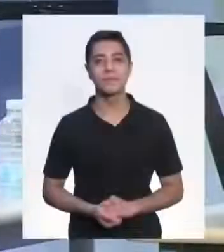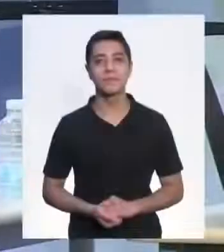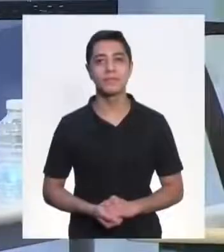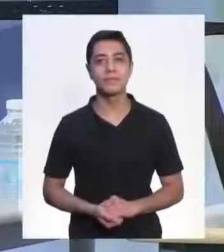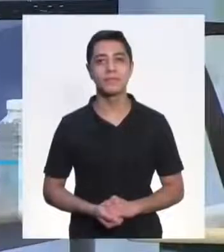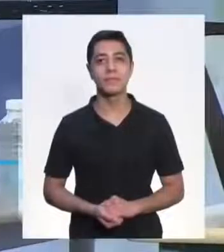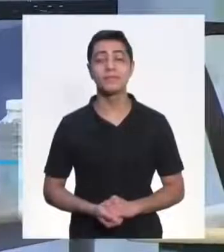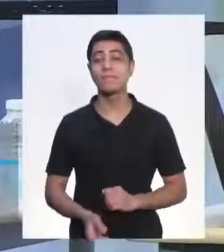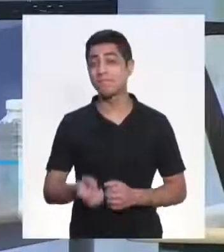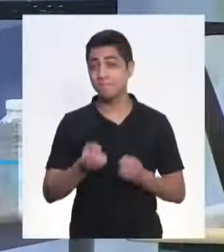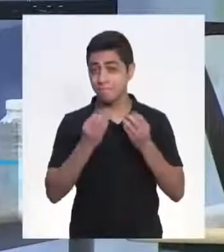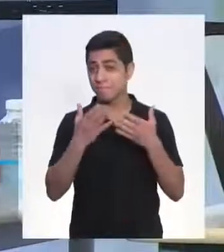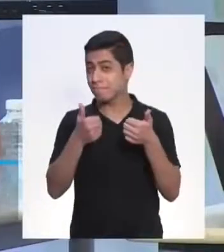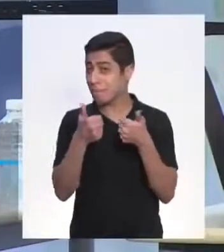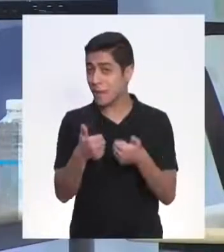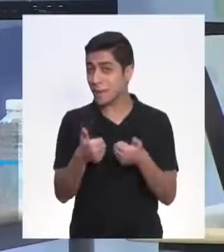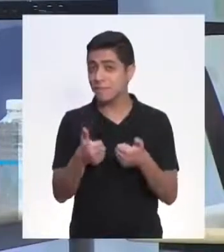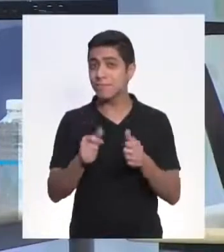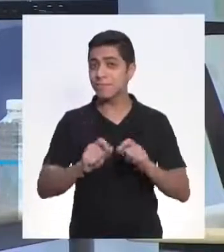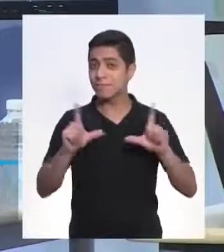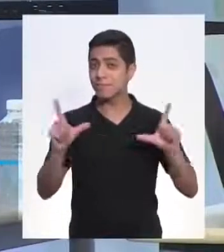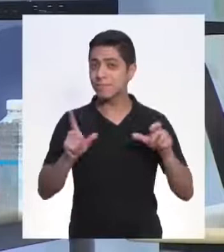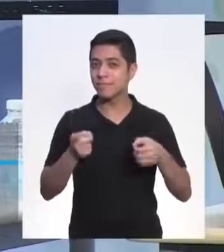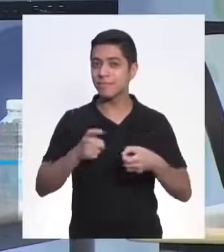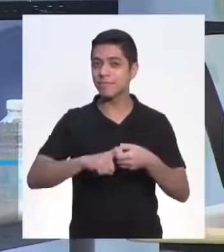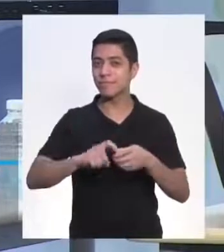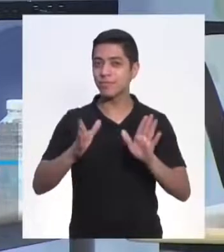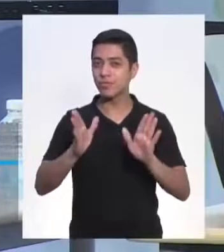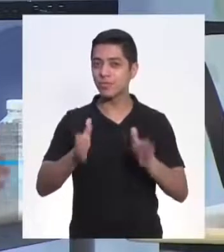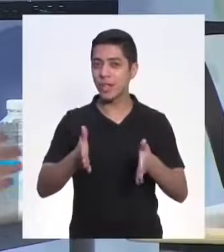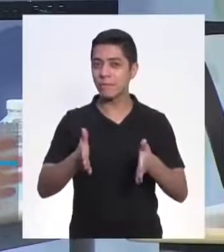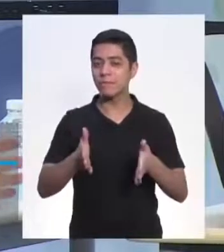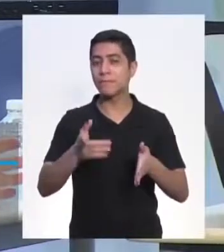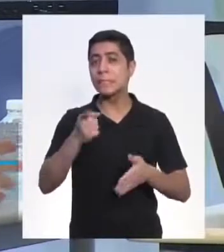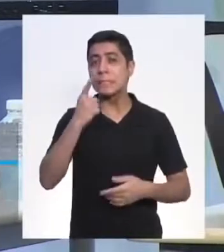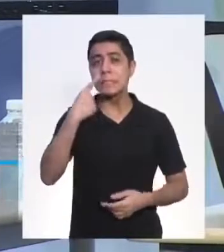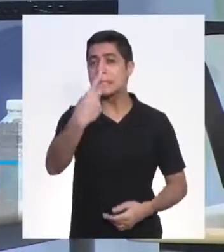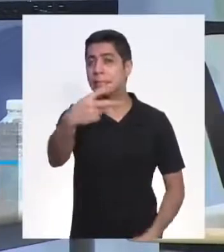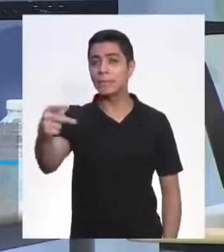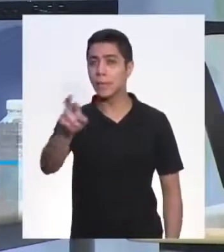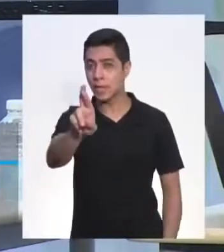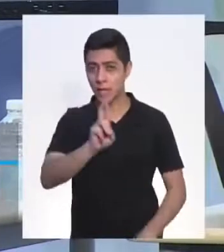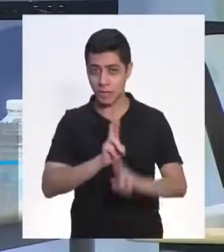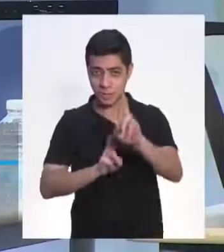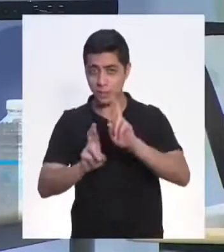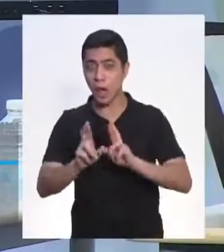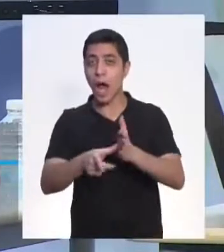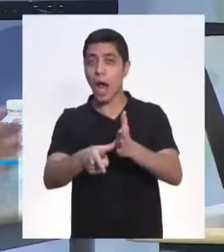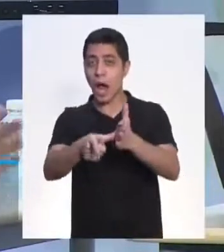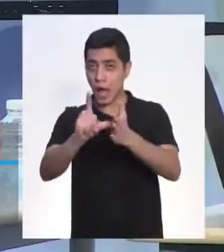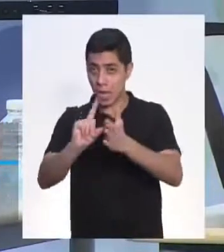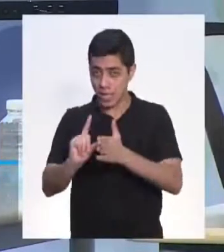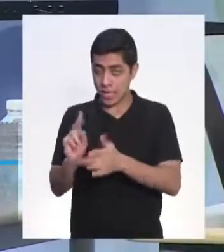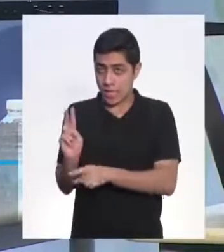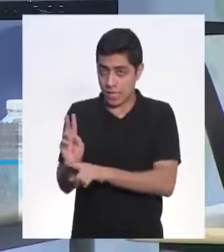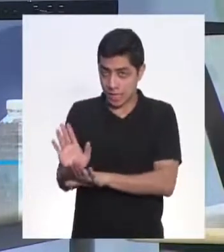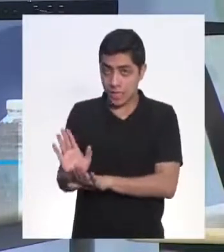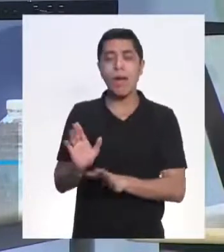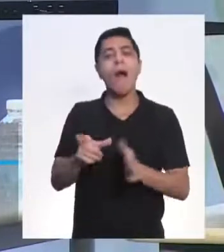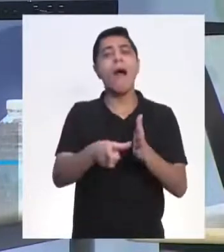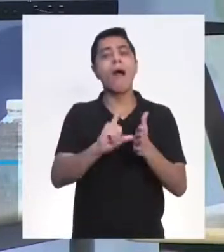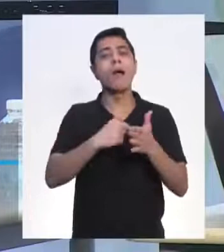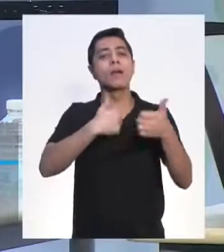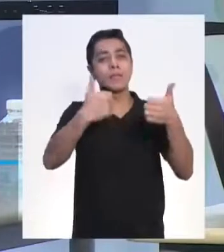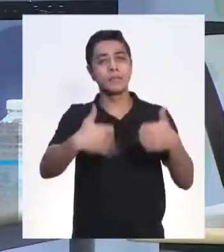Muito bem, voltamos do chat. E antes de saber das respostas, o Matheus perguntou se a gente não vai continuar aquela matéria anterior,